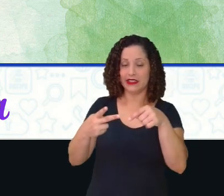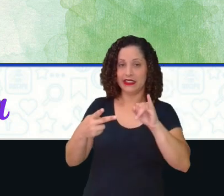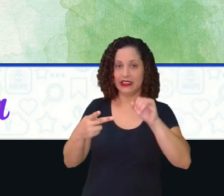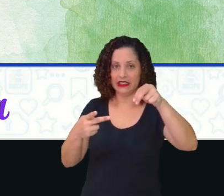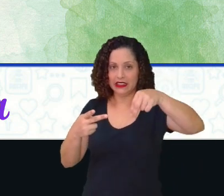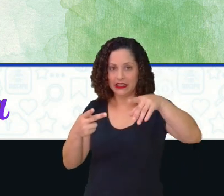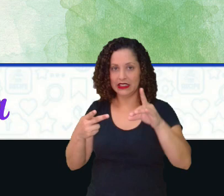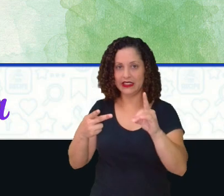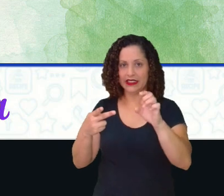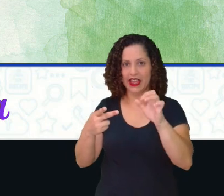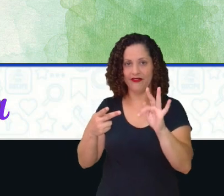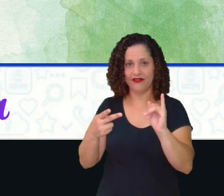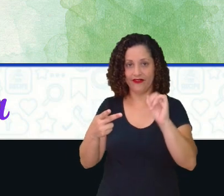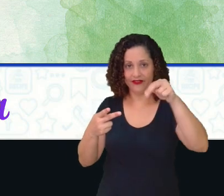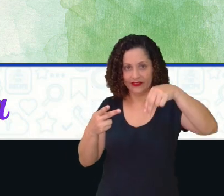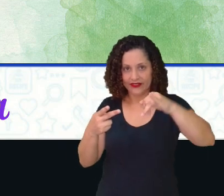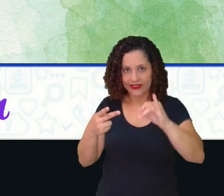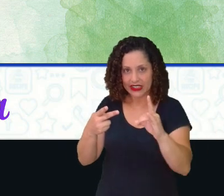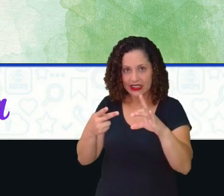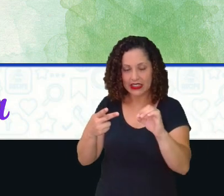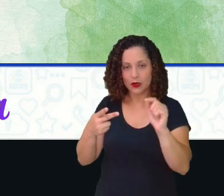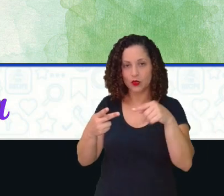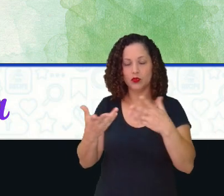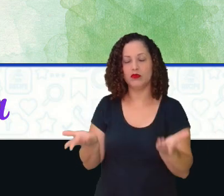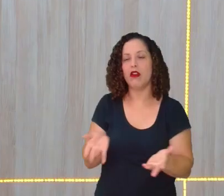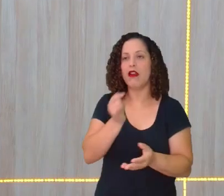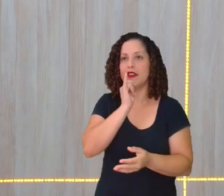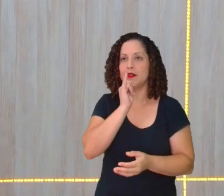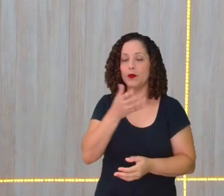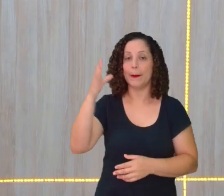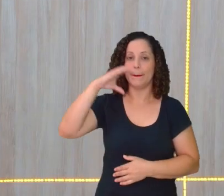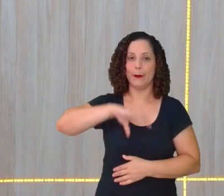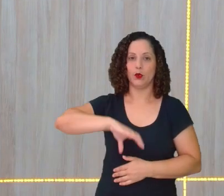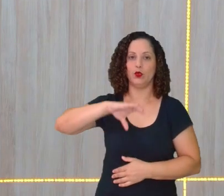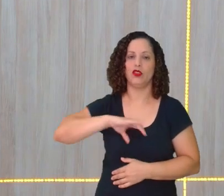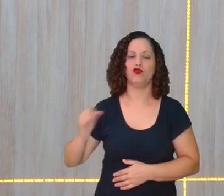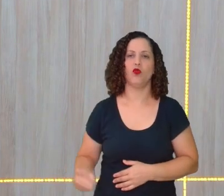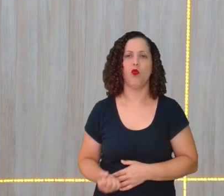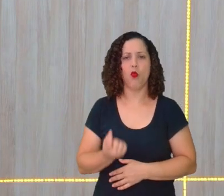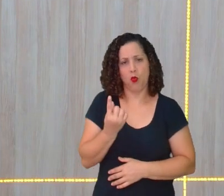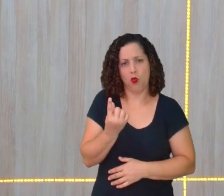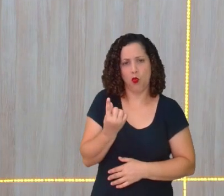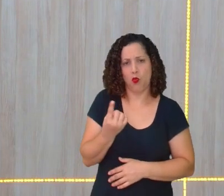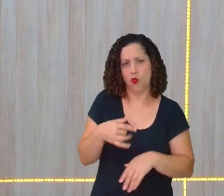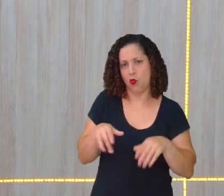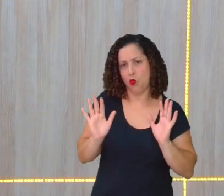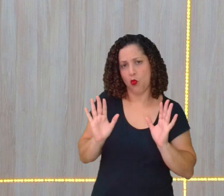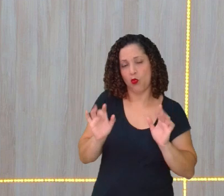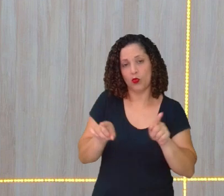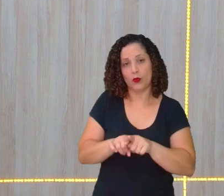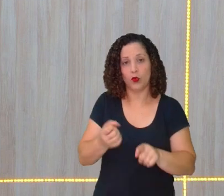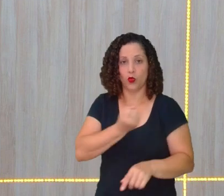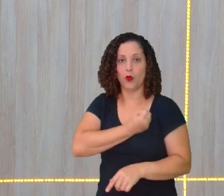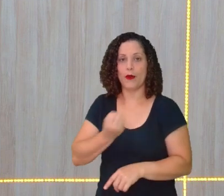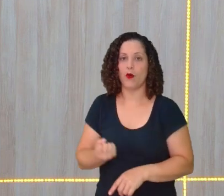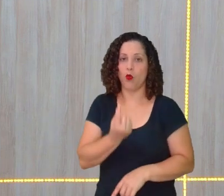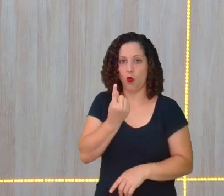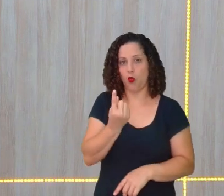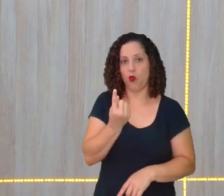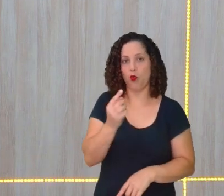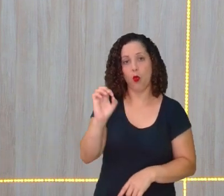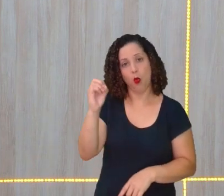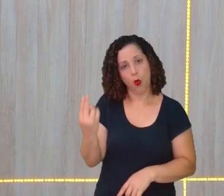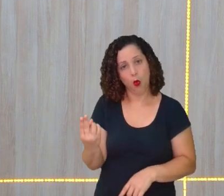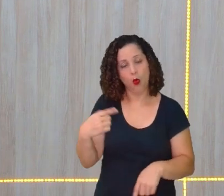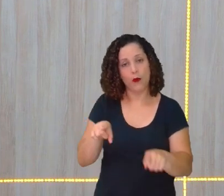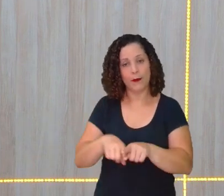Porque artigo indefinido em português é um ou uma, e existe também o numeral um ou uma. Professora, como é